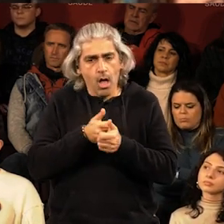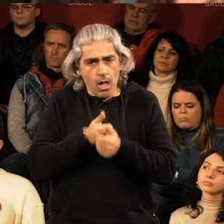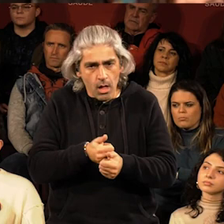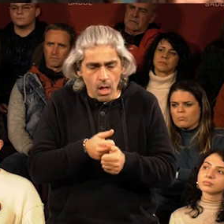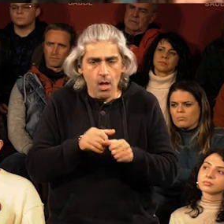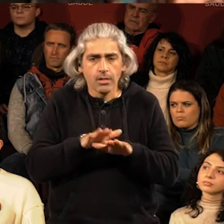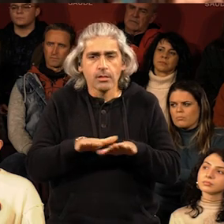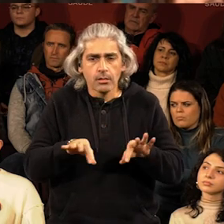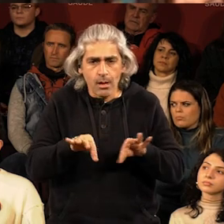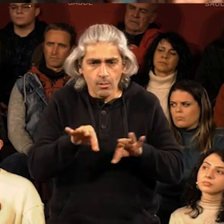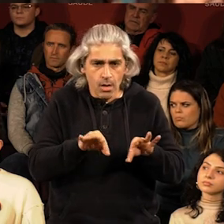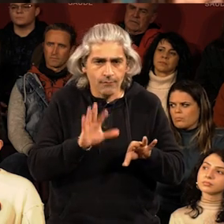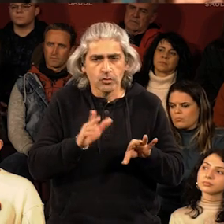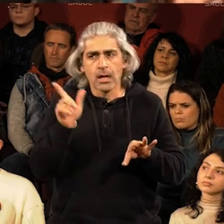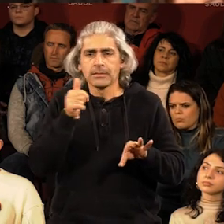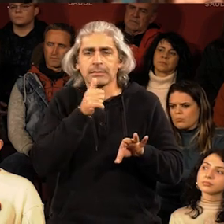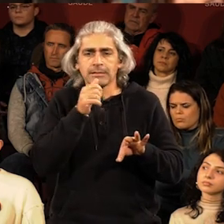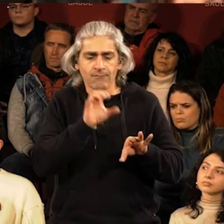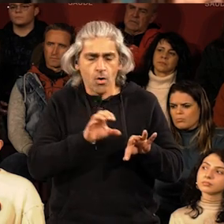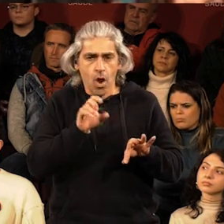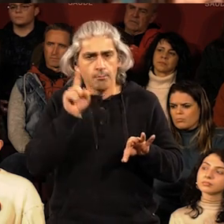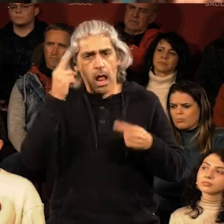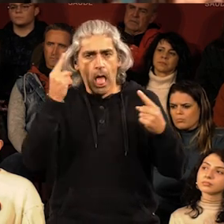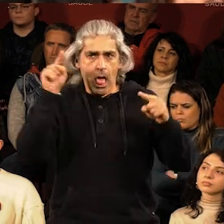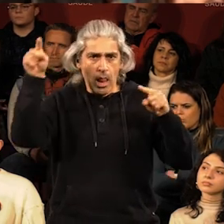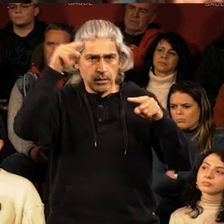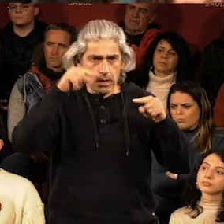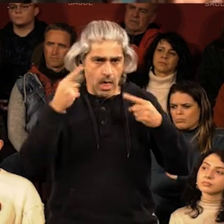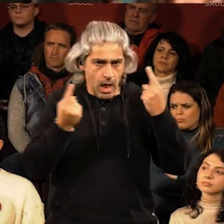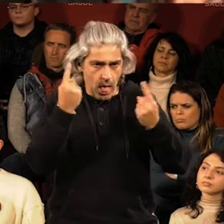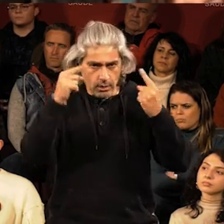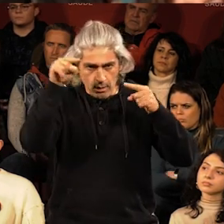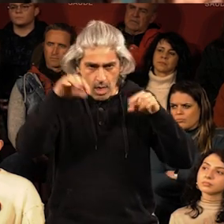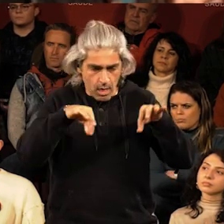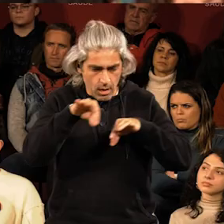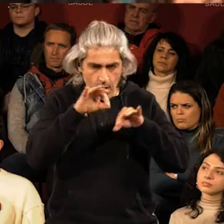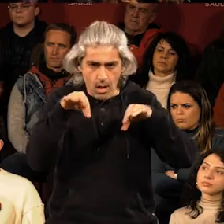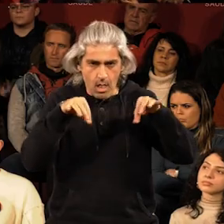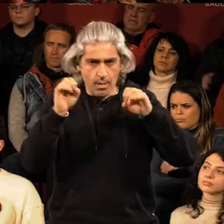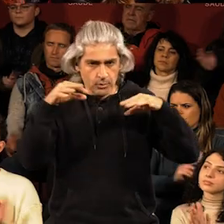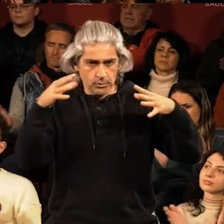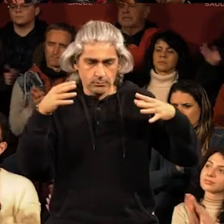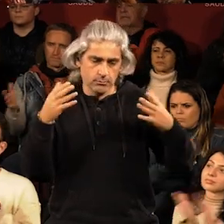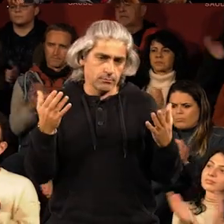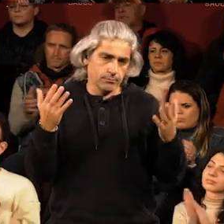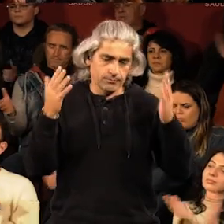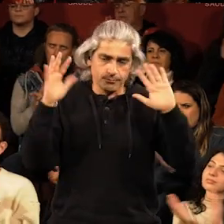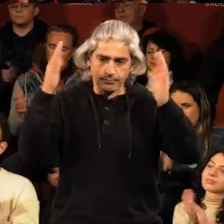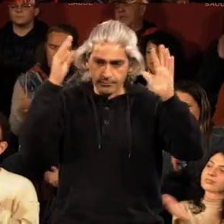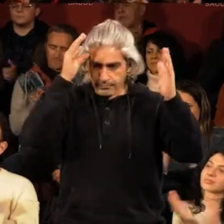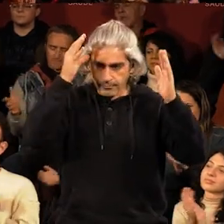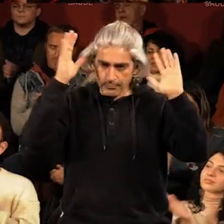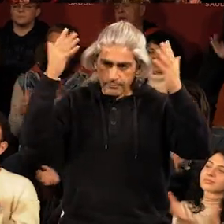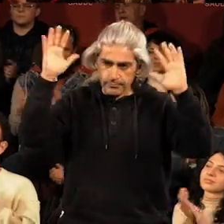que já foi disposto sabe-se lá por quem por um qualquer Ilusionista